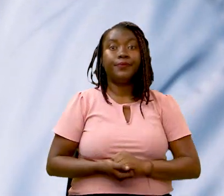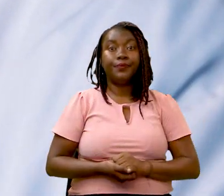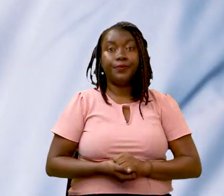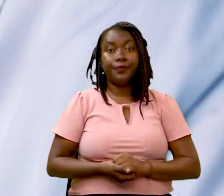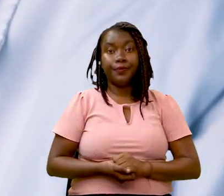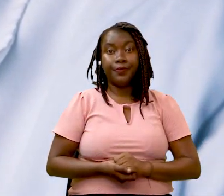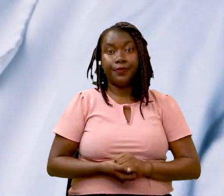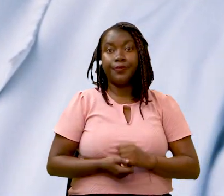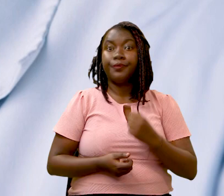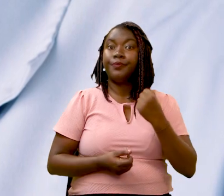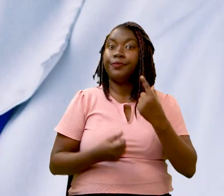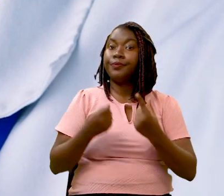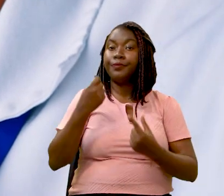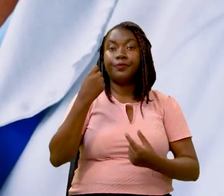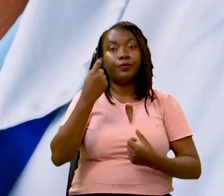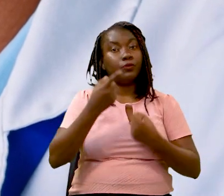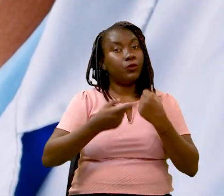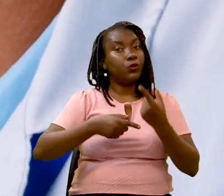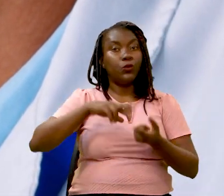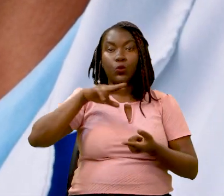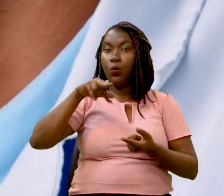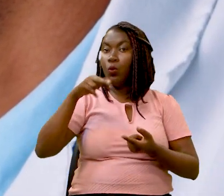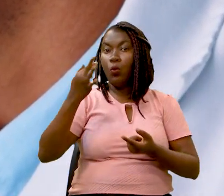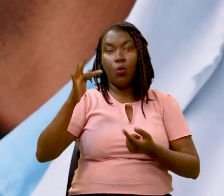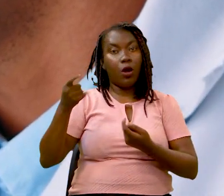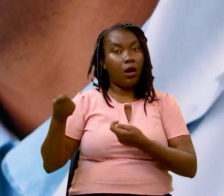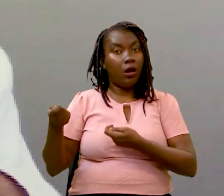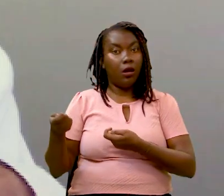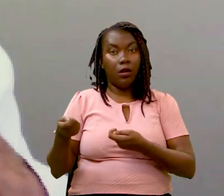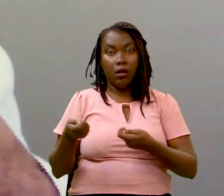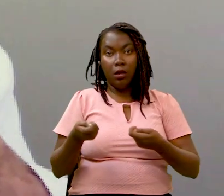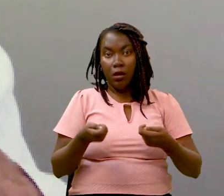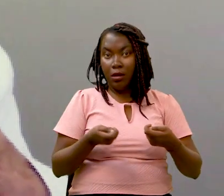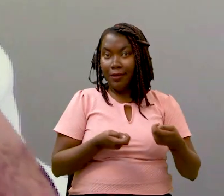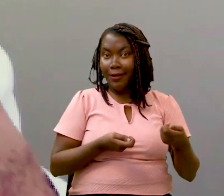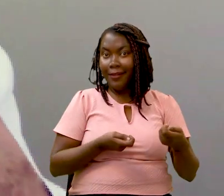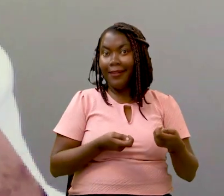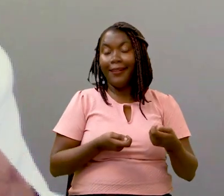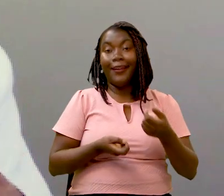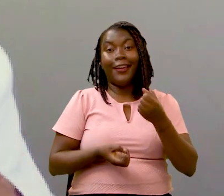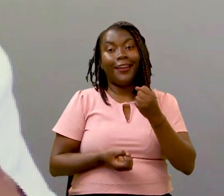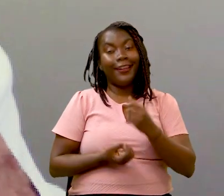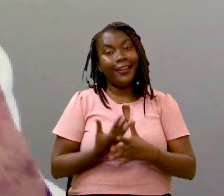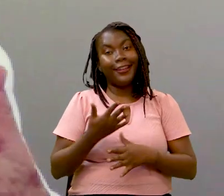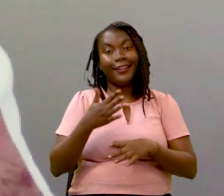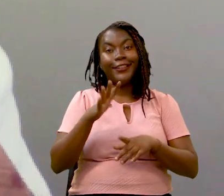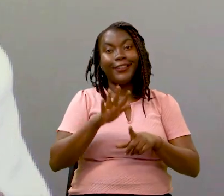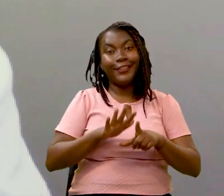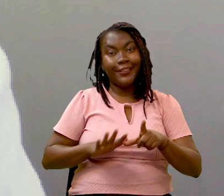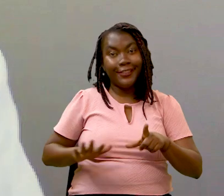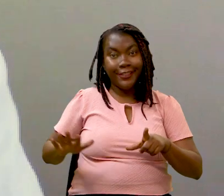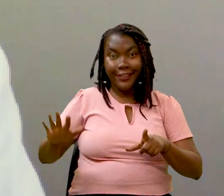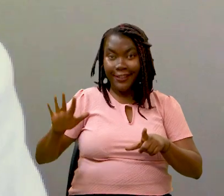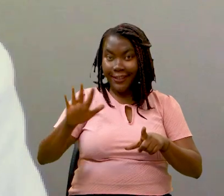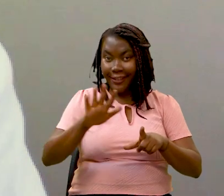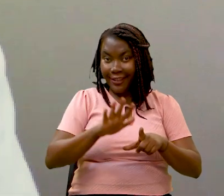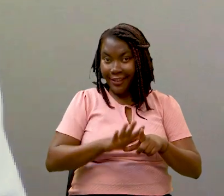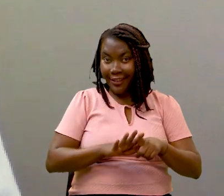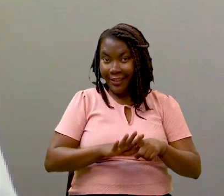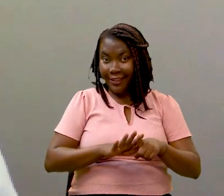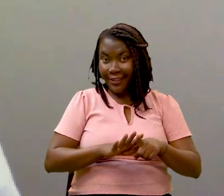É periódica, não é uma dor constante, é uma dor que incide em geral.